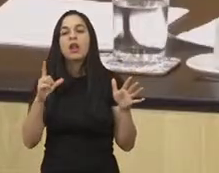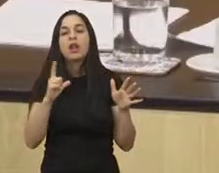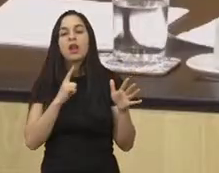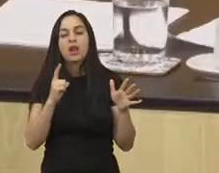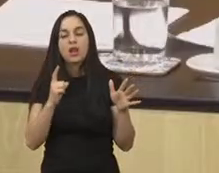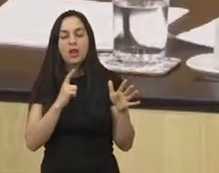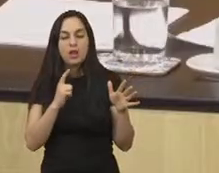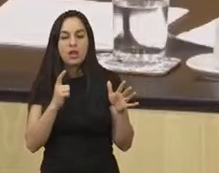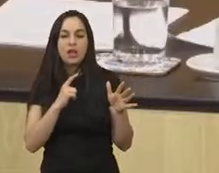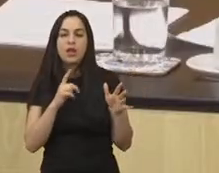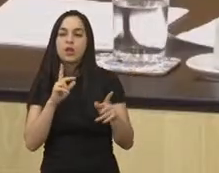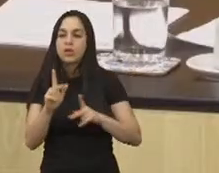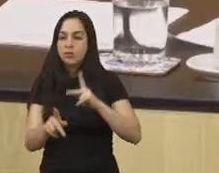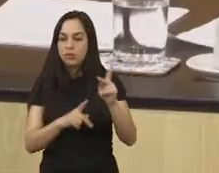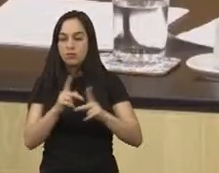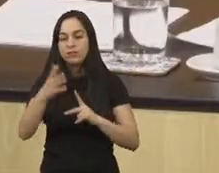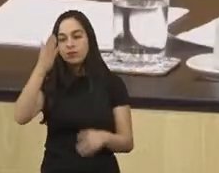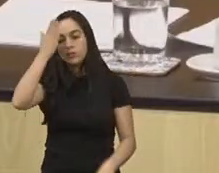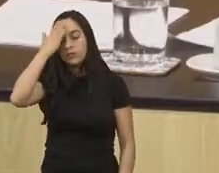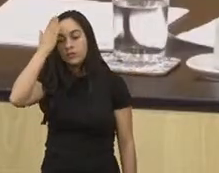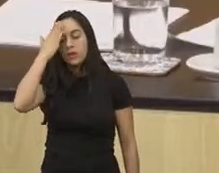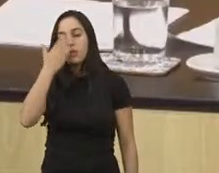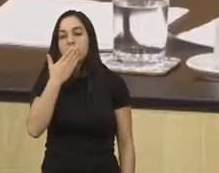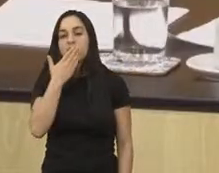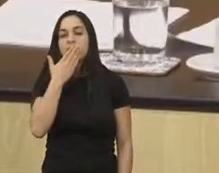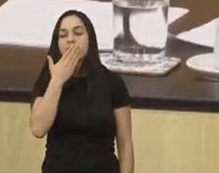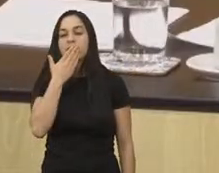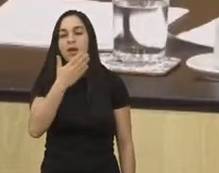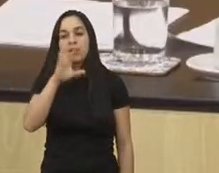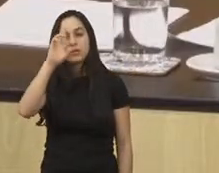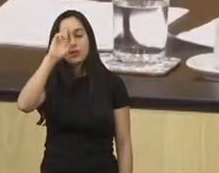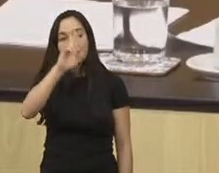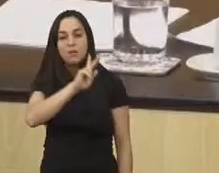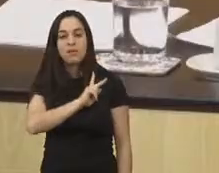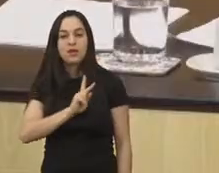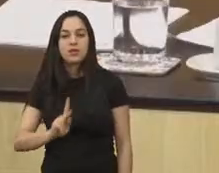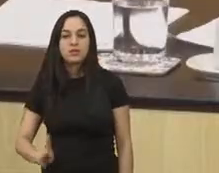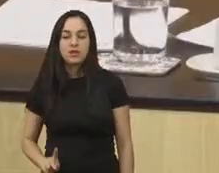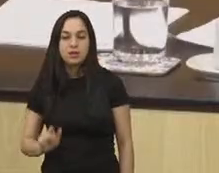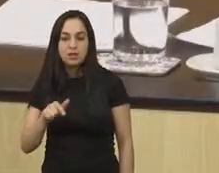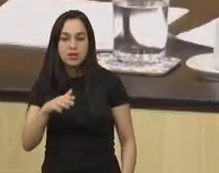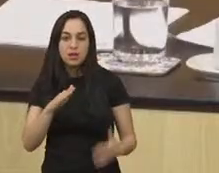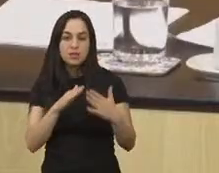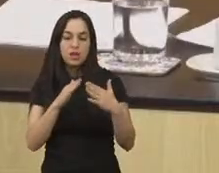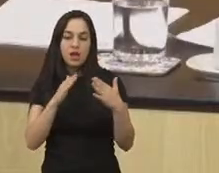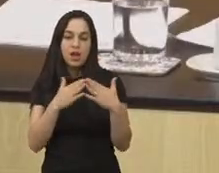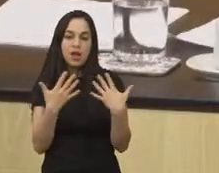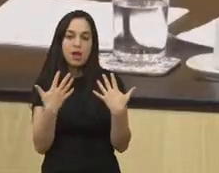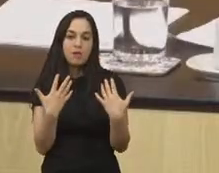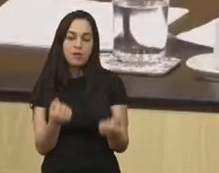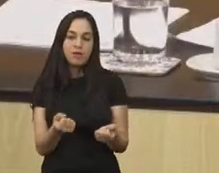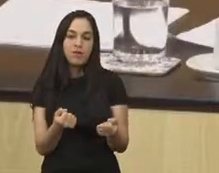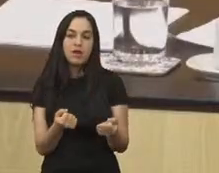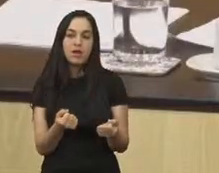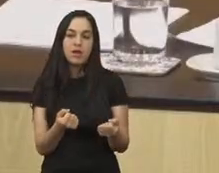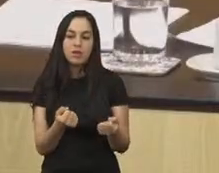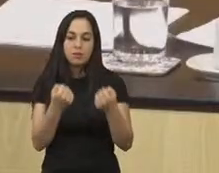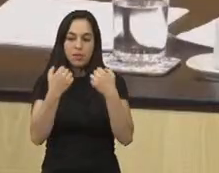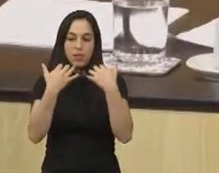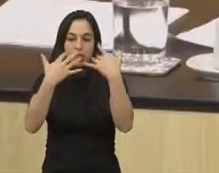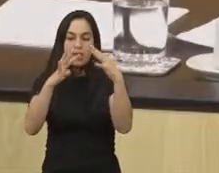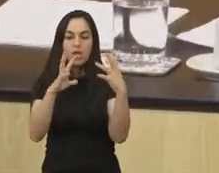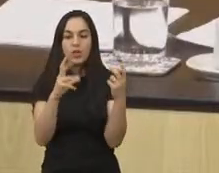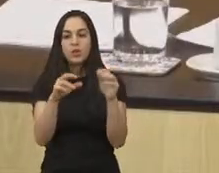público, requeremos ao excelentíssimo senhor presidente desta casa, ouvido e aprovado pelo egrégio plenário, cumpridas